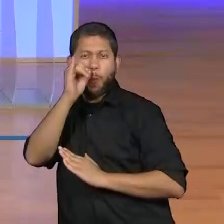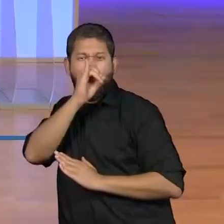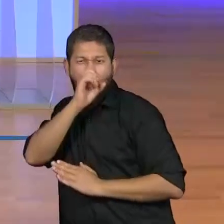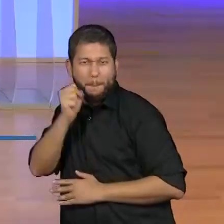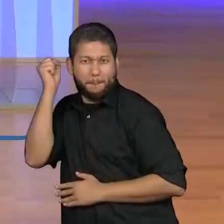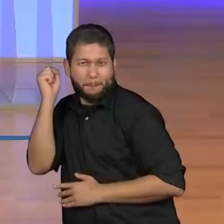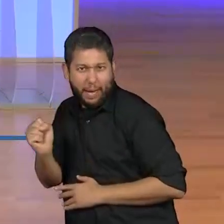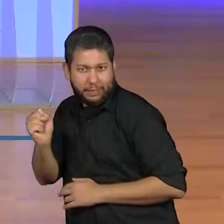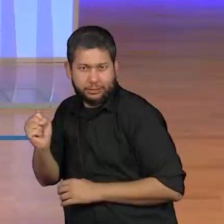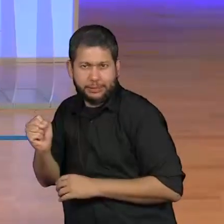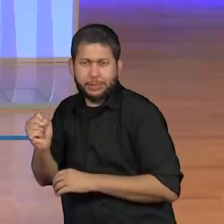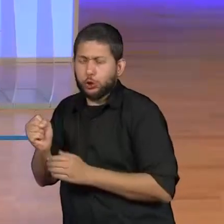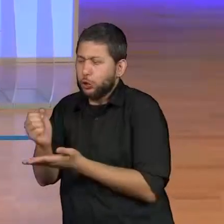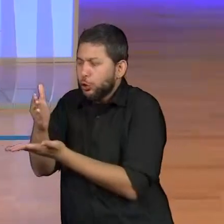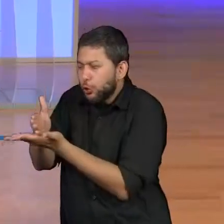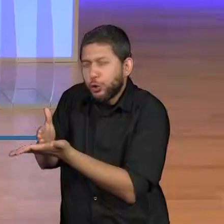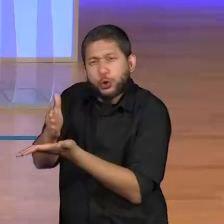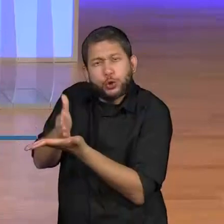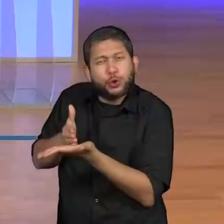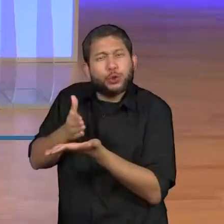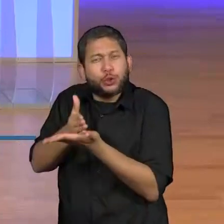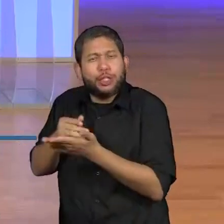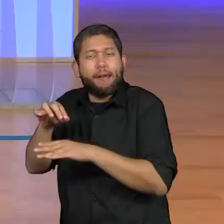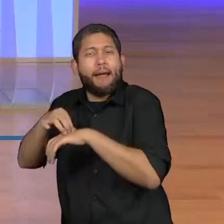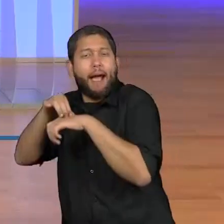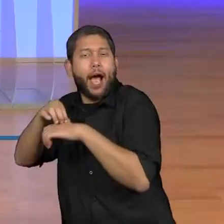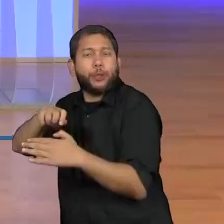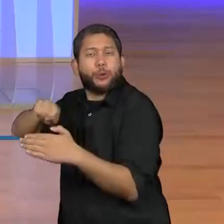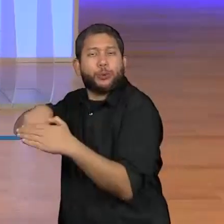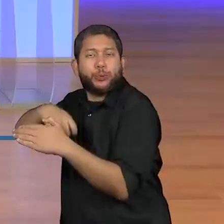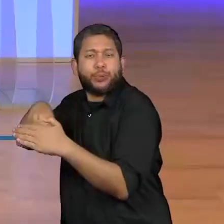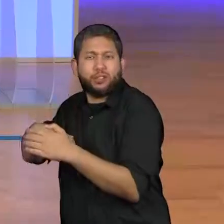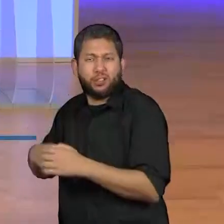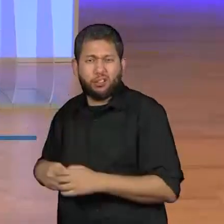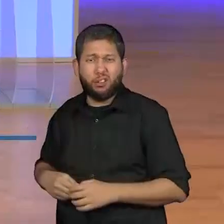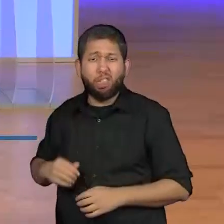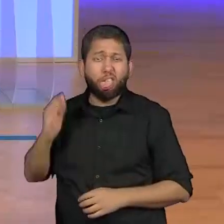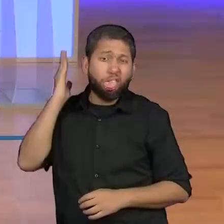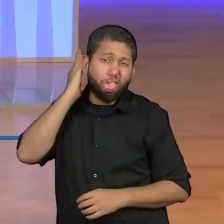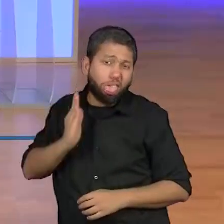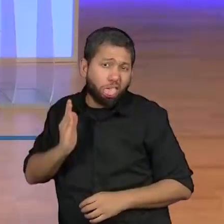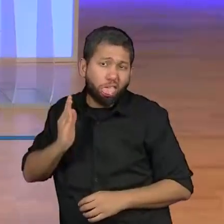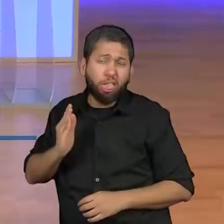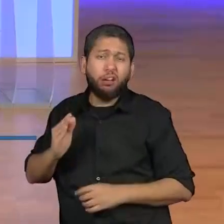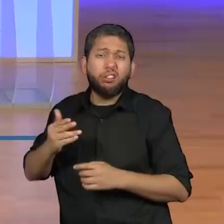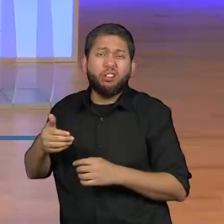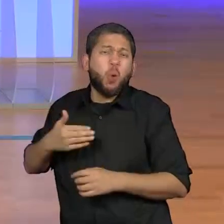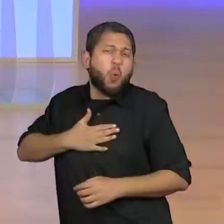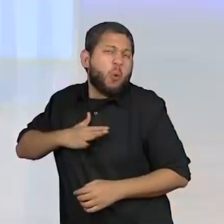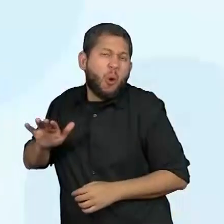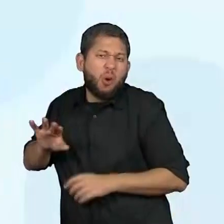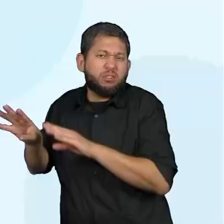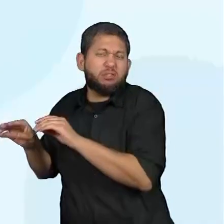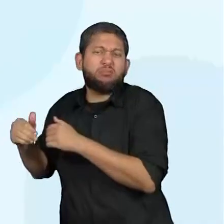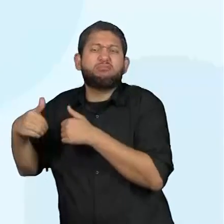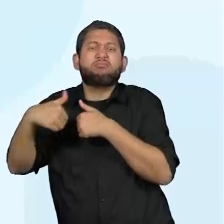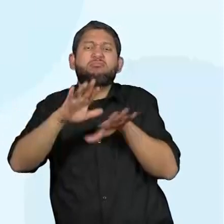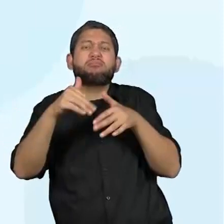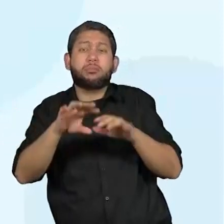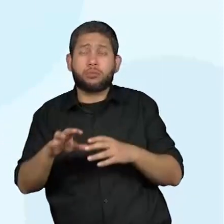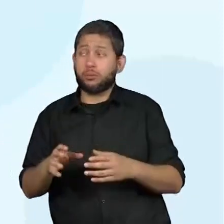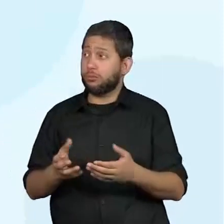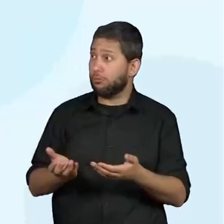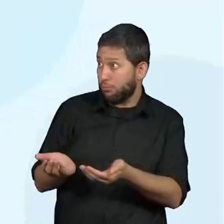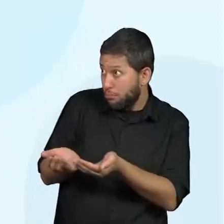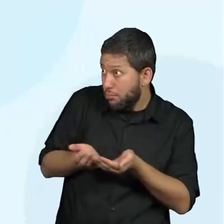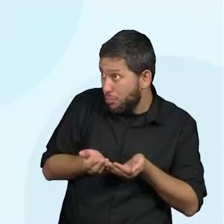eles conseguiram fazer, né, esse prato que hoje em dia todos nós gostamos muito. Verdade. Trouxeram também